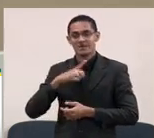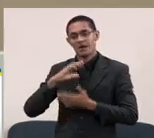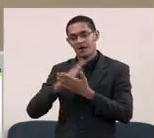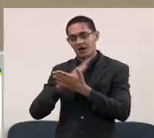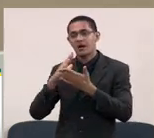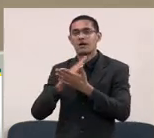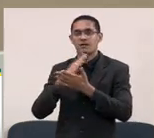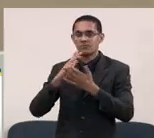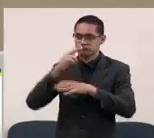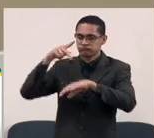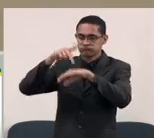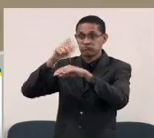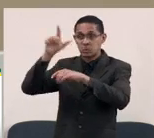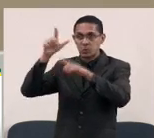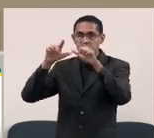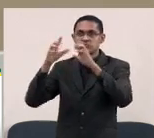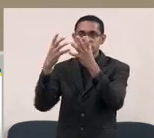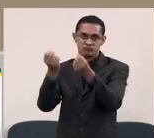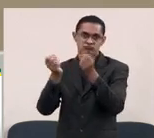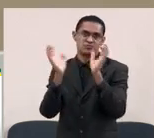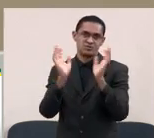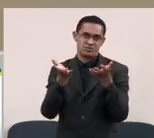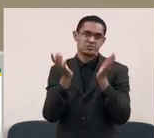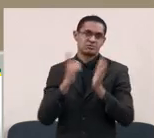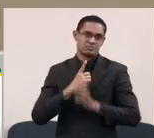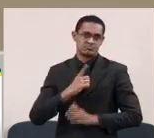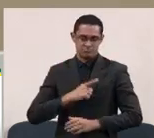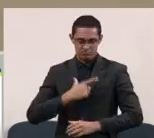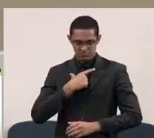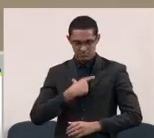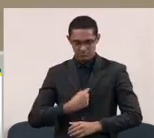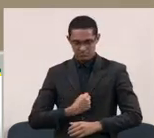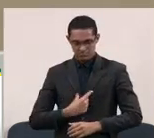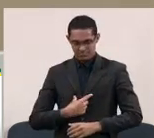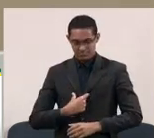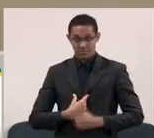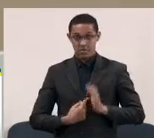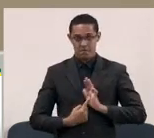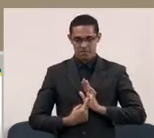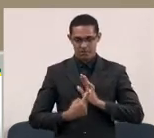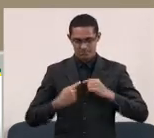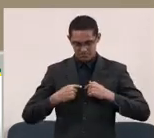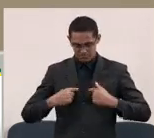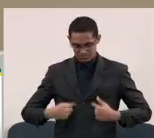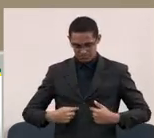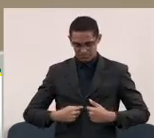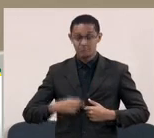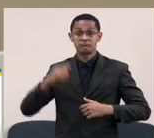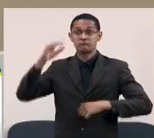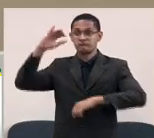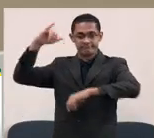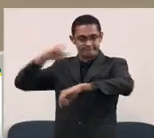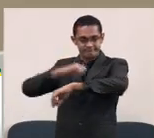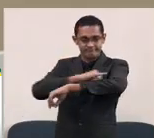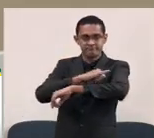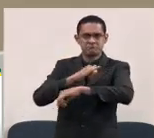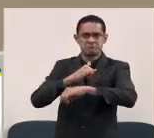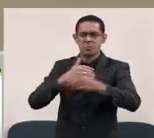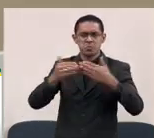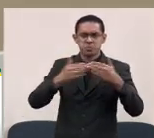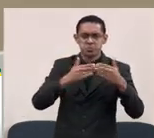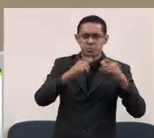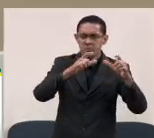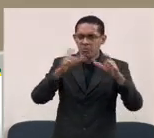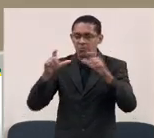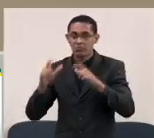internacionais já aderiram a esse cordão para justamente identificar nos aeroportos, portos, em qualquer